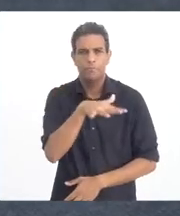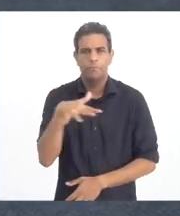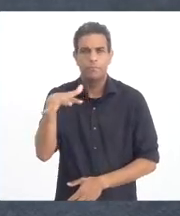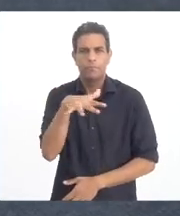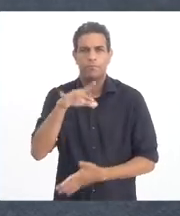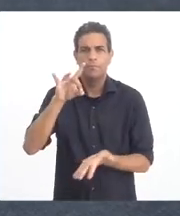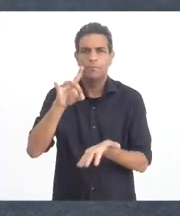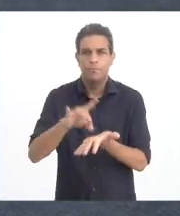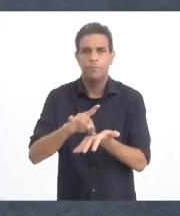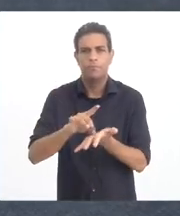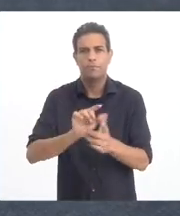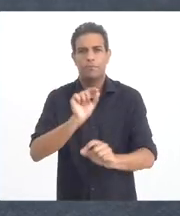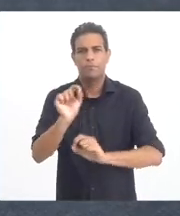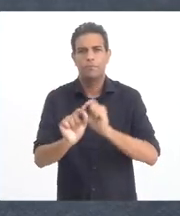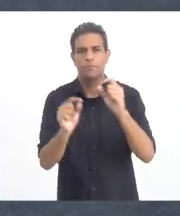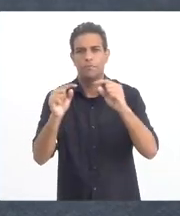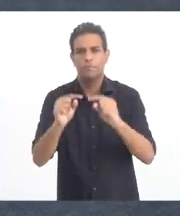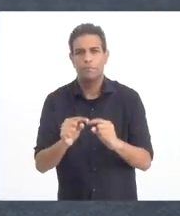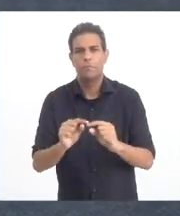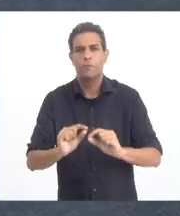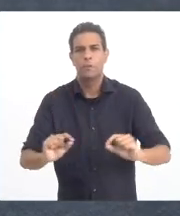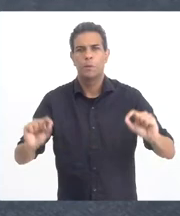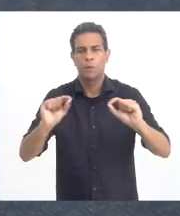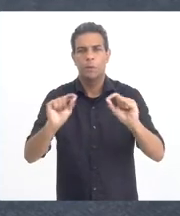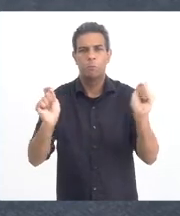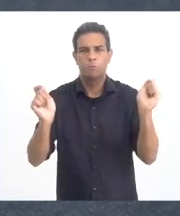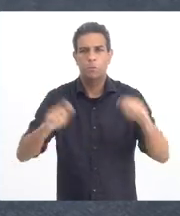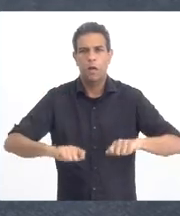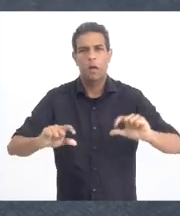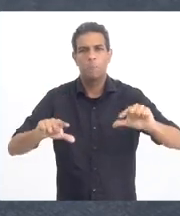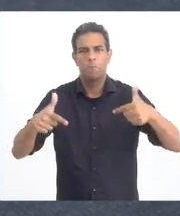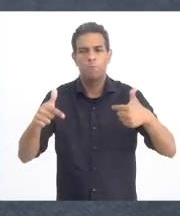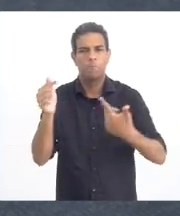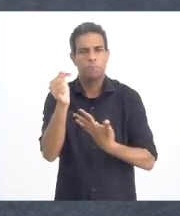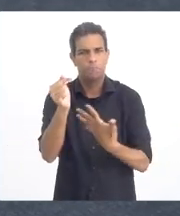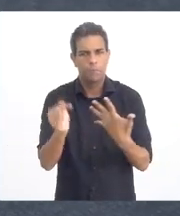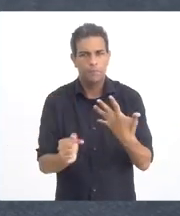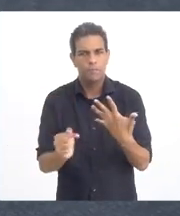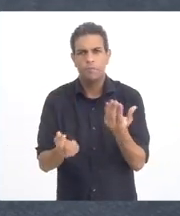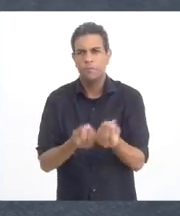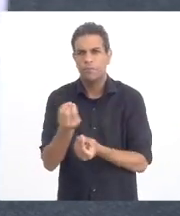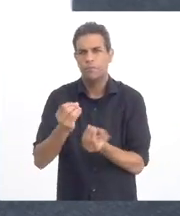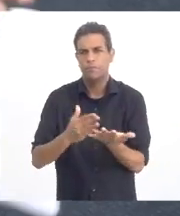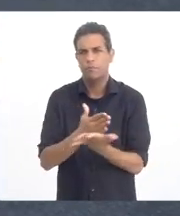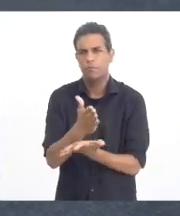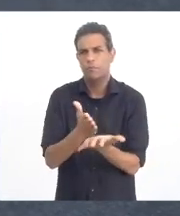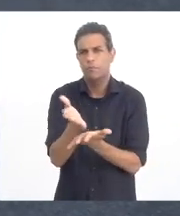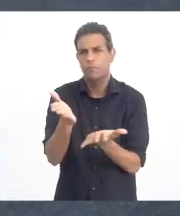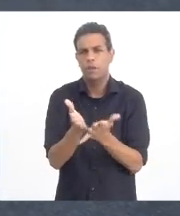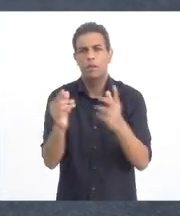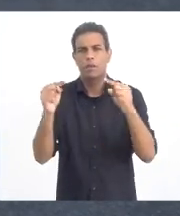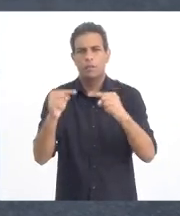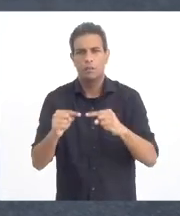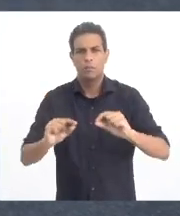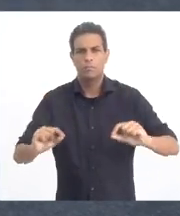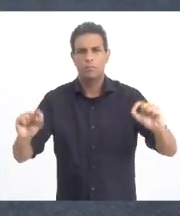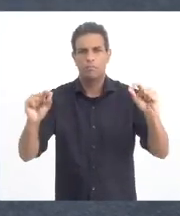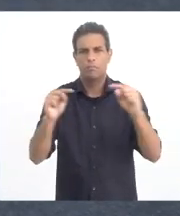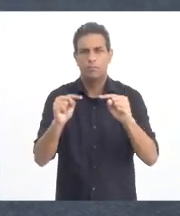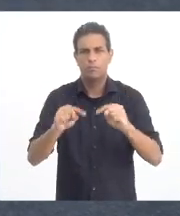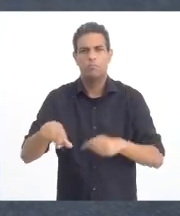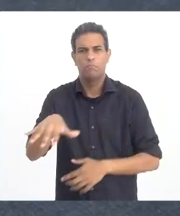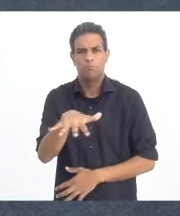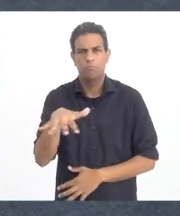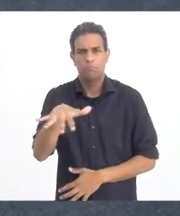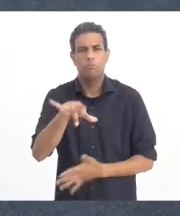esse score. Nós não podemos tirar do jogo político todas as pessoas